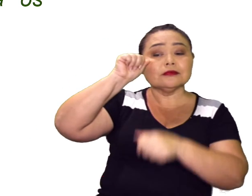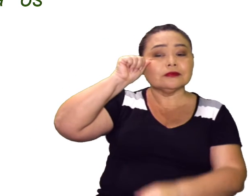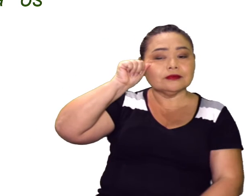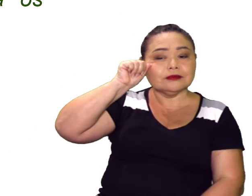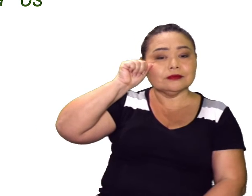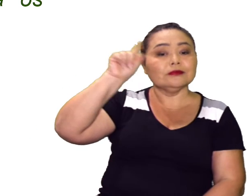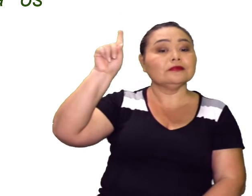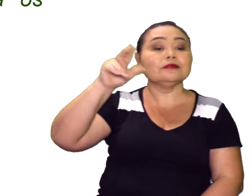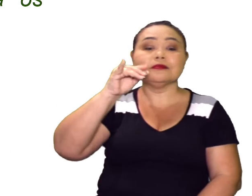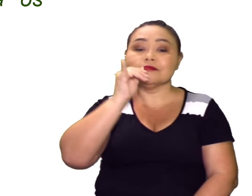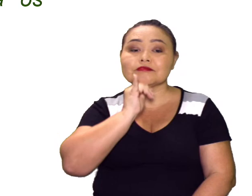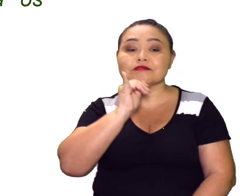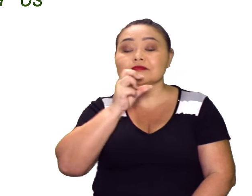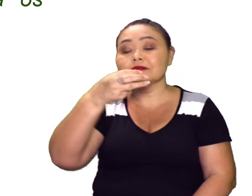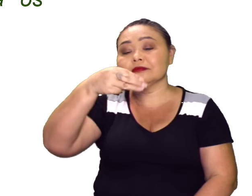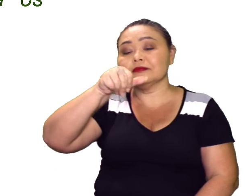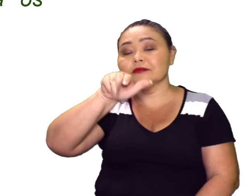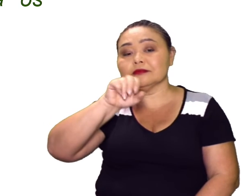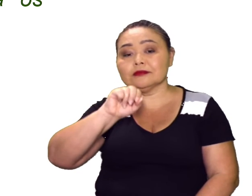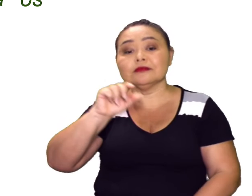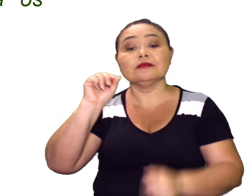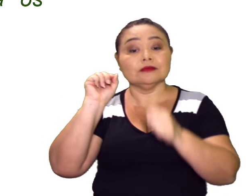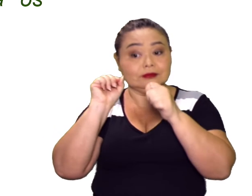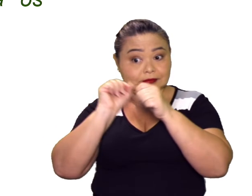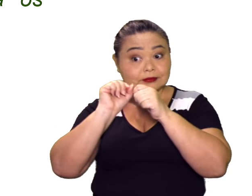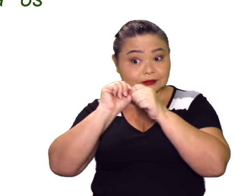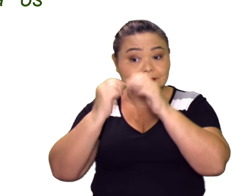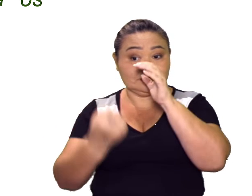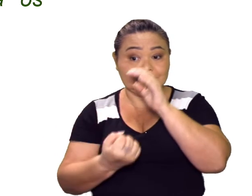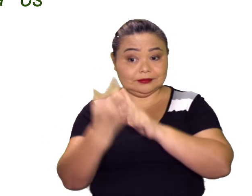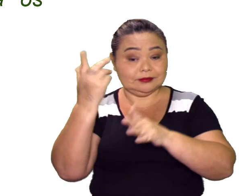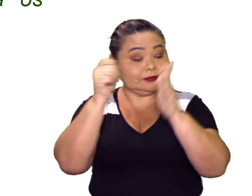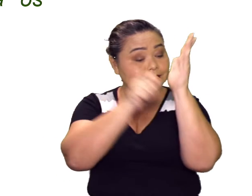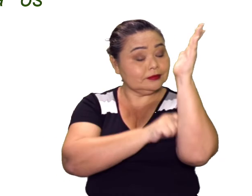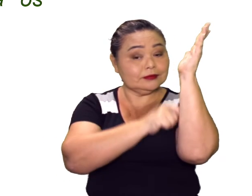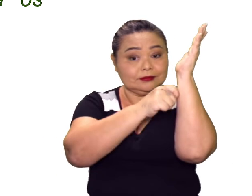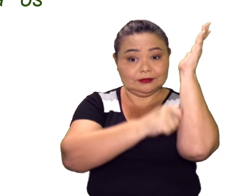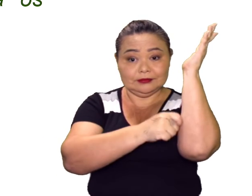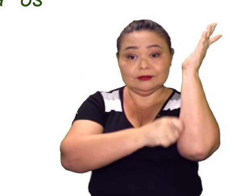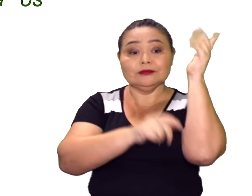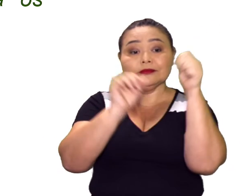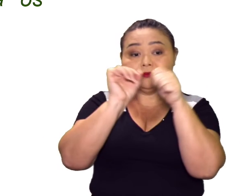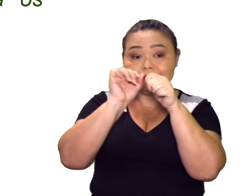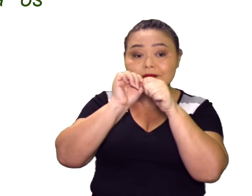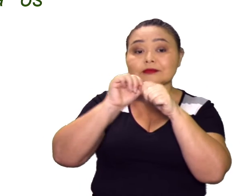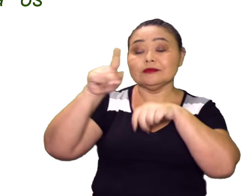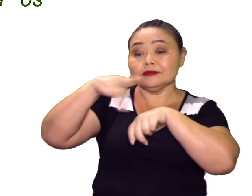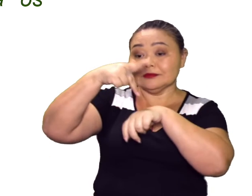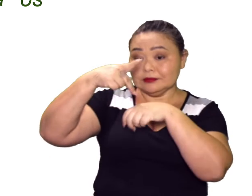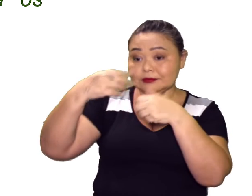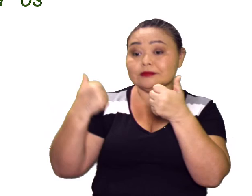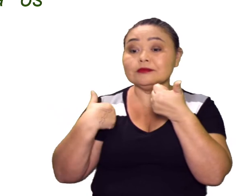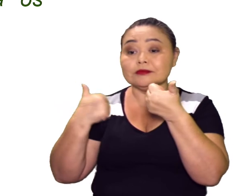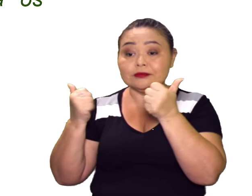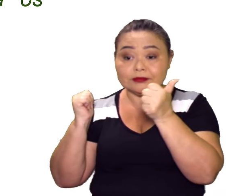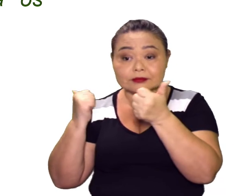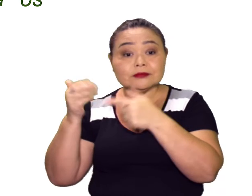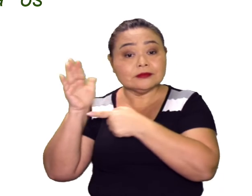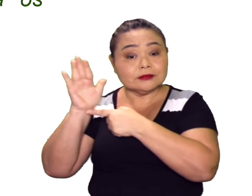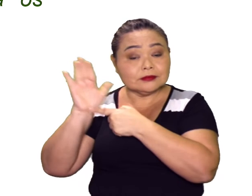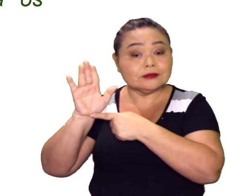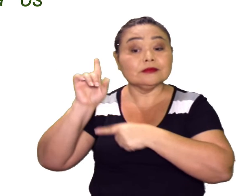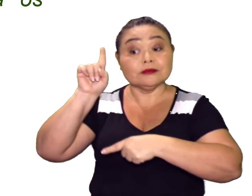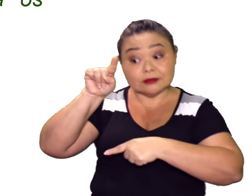Ásia, como, por exemplo, a Malásia, que produzia o látex para os países aliados, que era a matéria-prima necessária para a